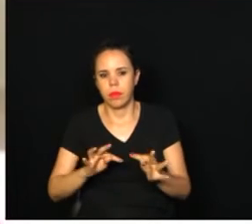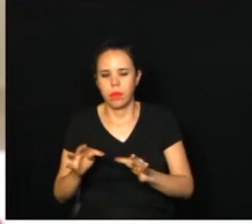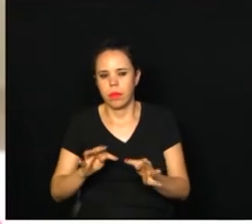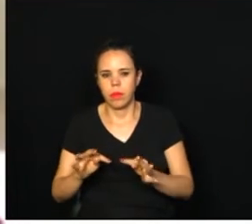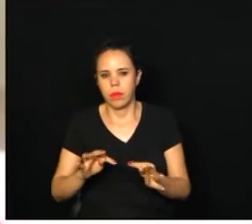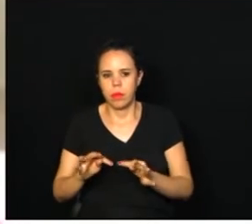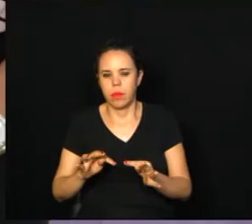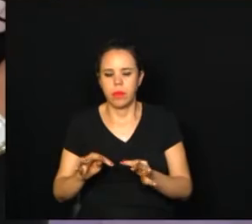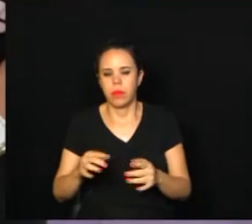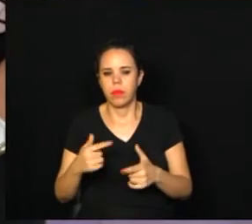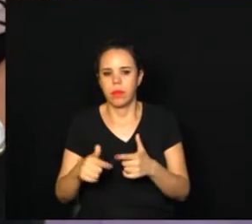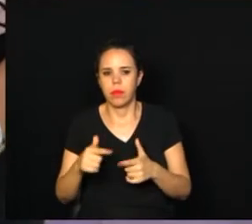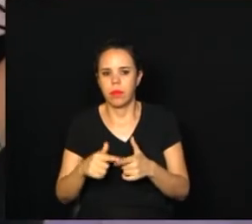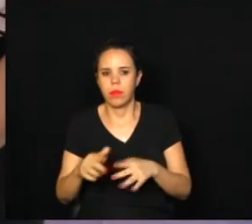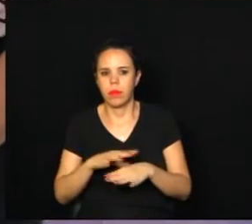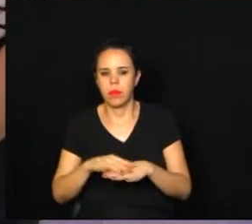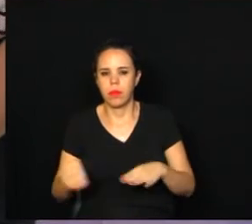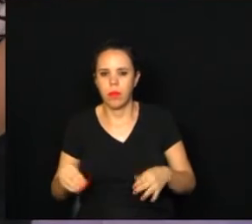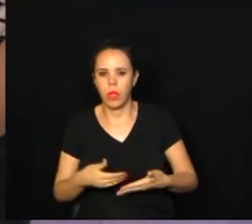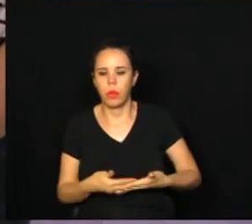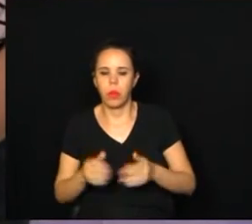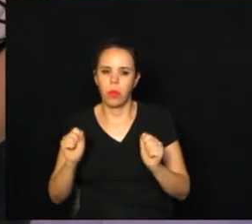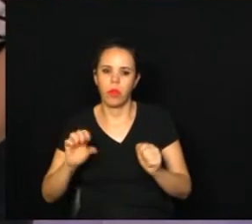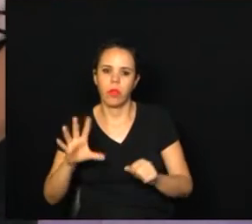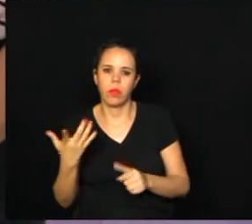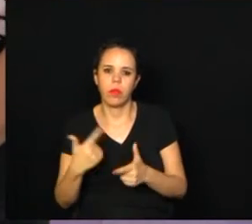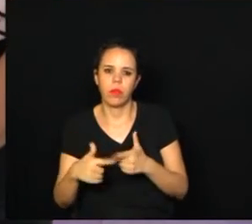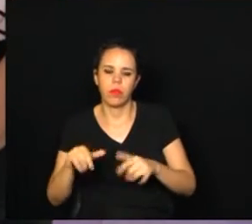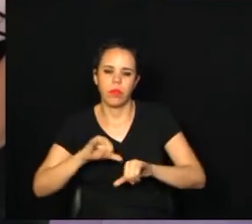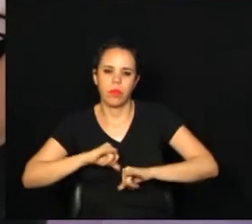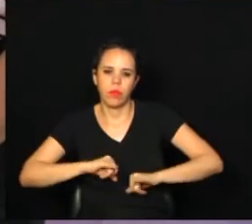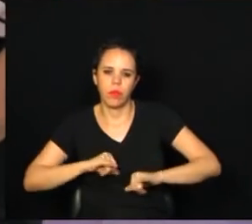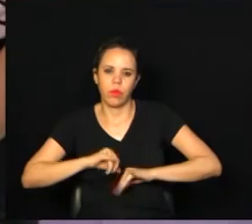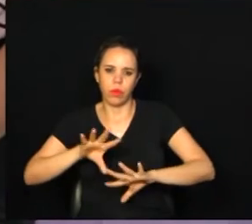O tratamento consiste de anticoagulação. O que